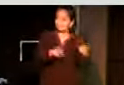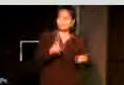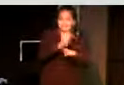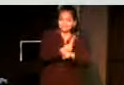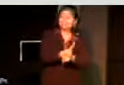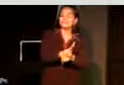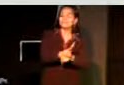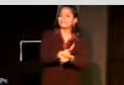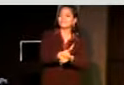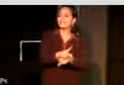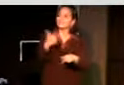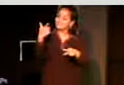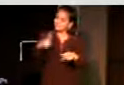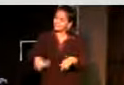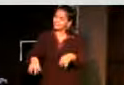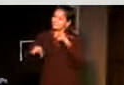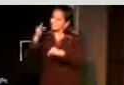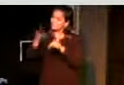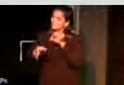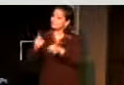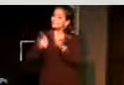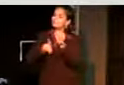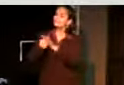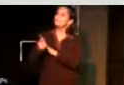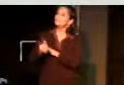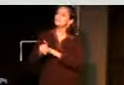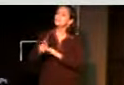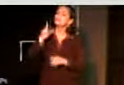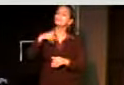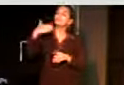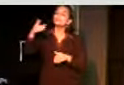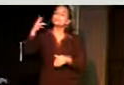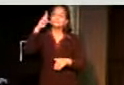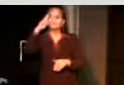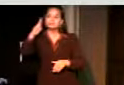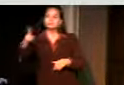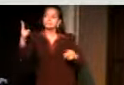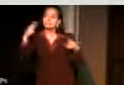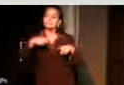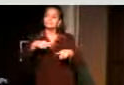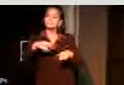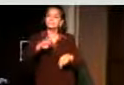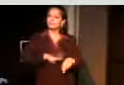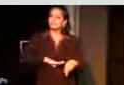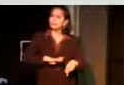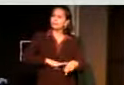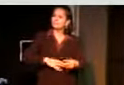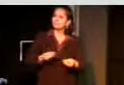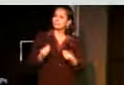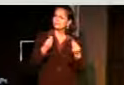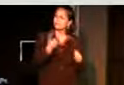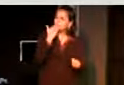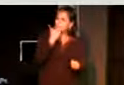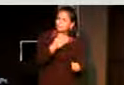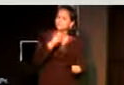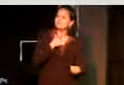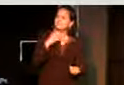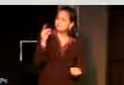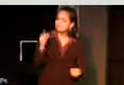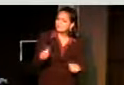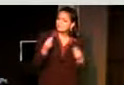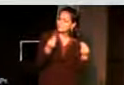Então os justos lhe perguntarão o senhor quando é que te vimos com fome e demos de comer o